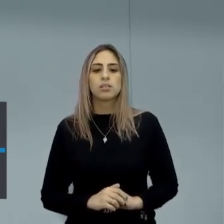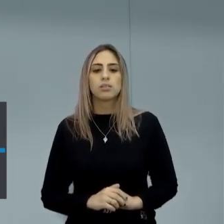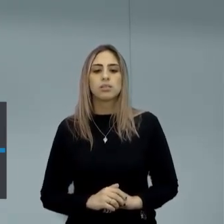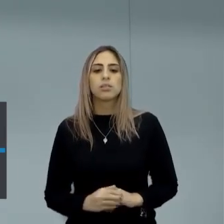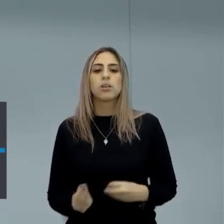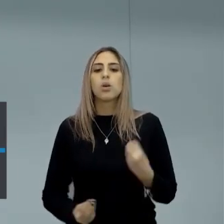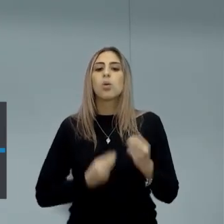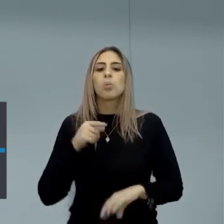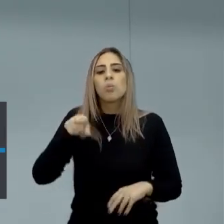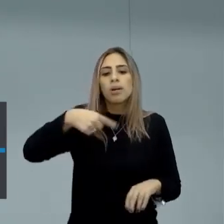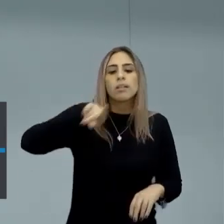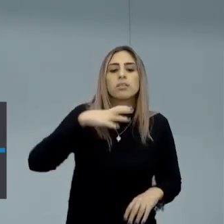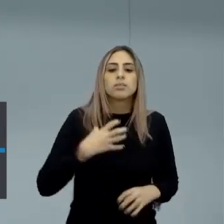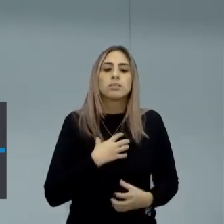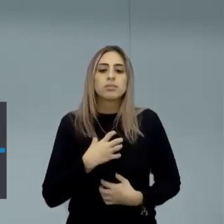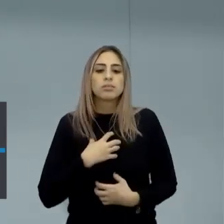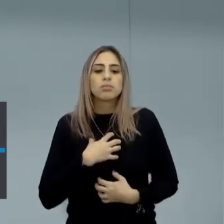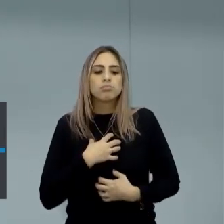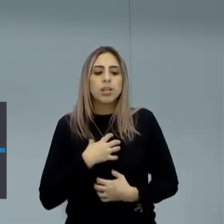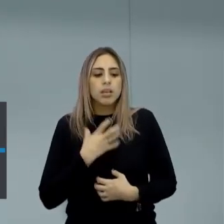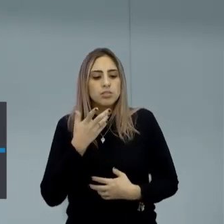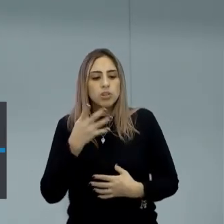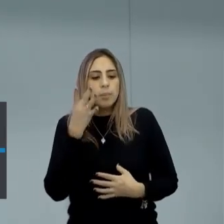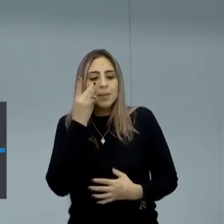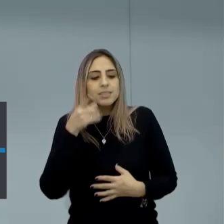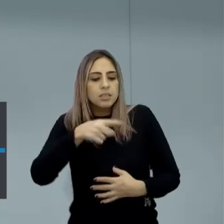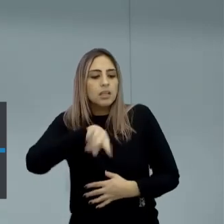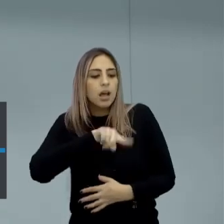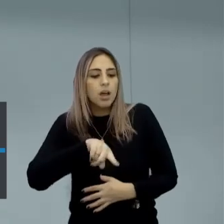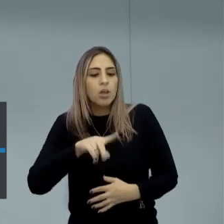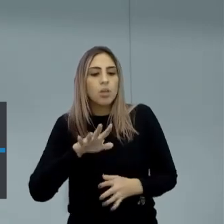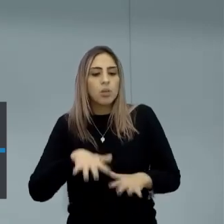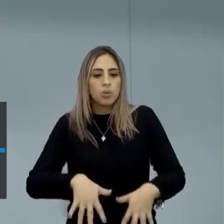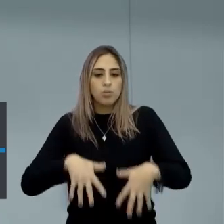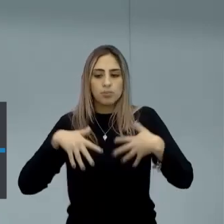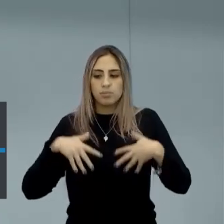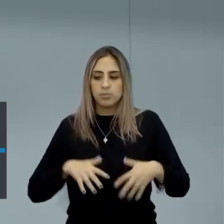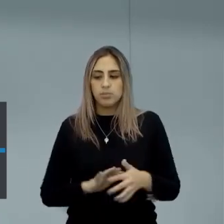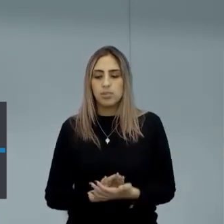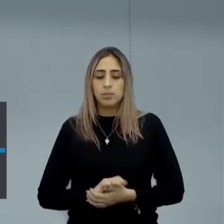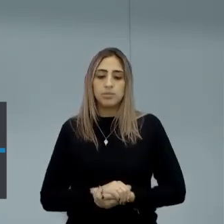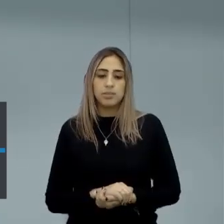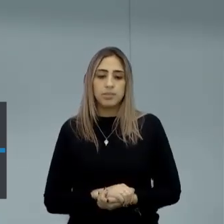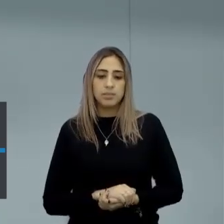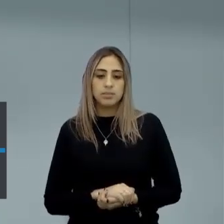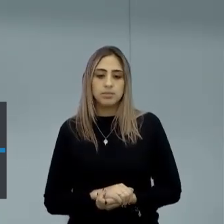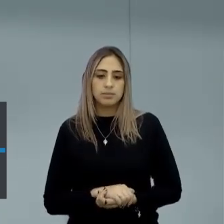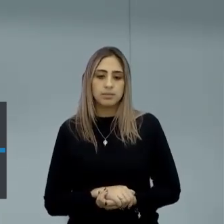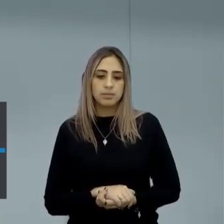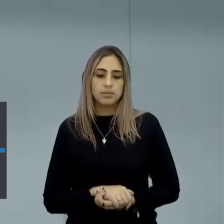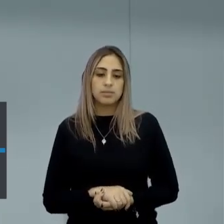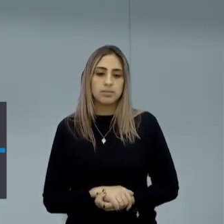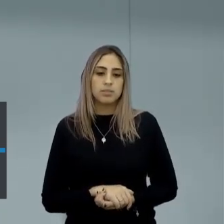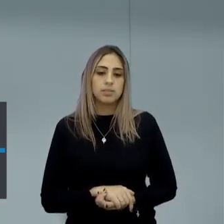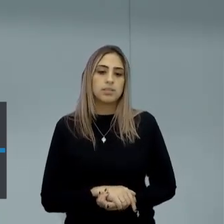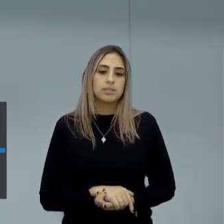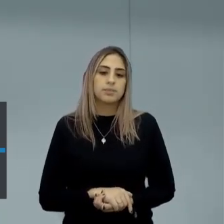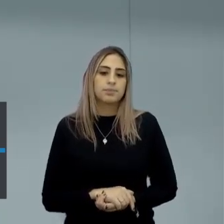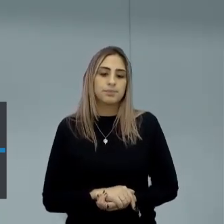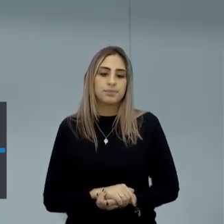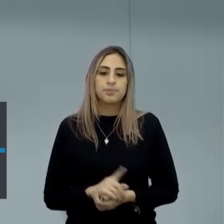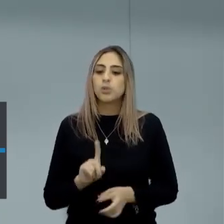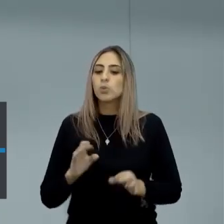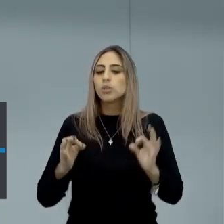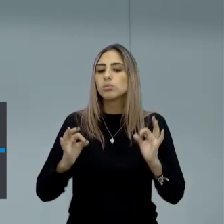como que eles sentem essa adesão do público, né? Em que momento ele percebe que, putz, né, não